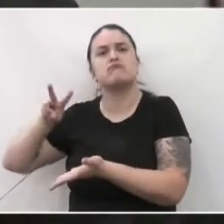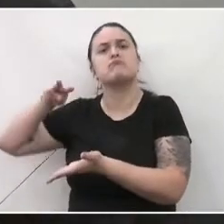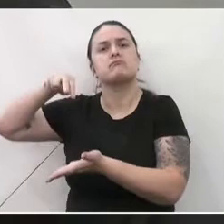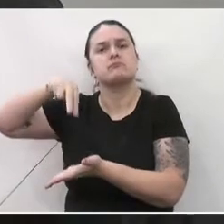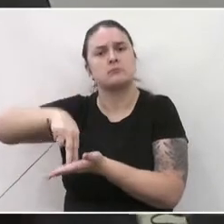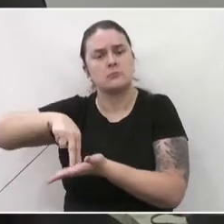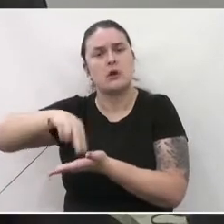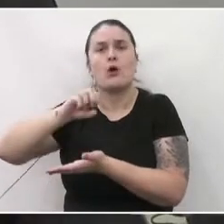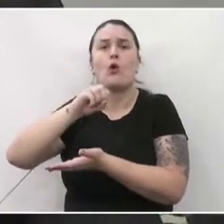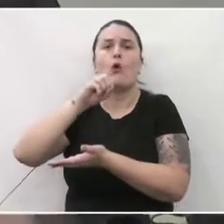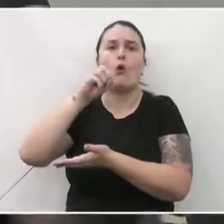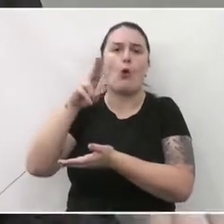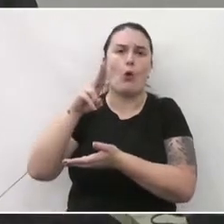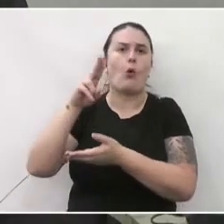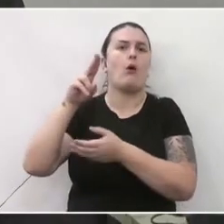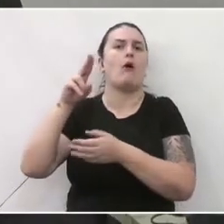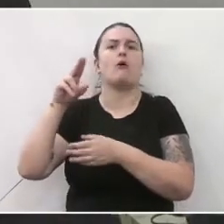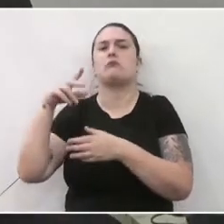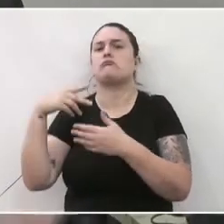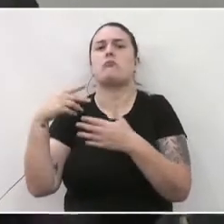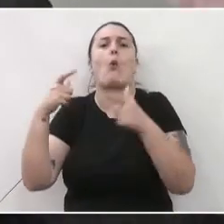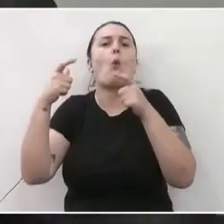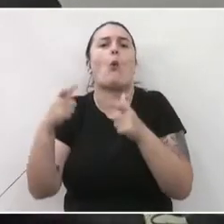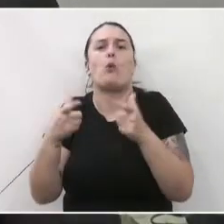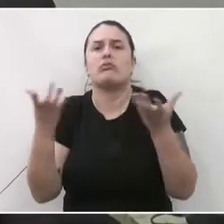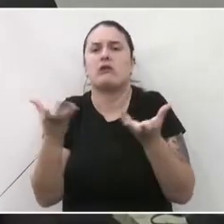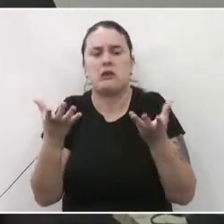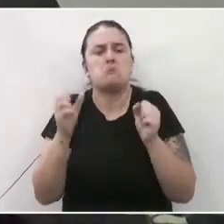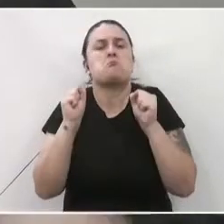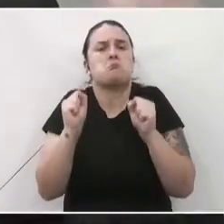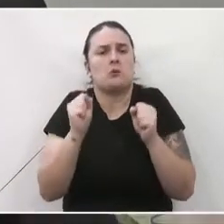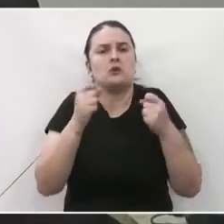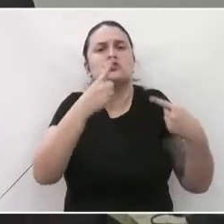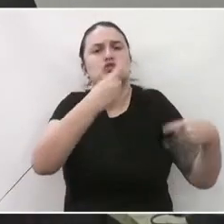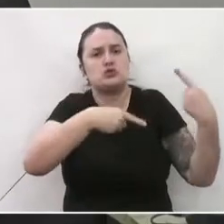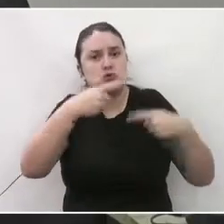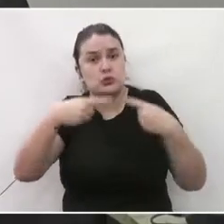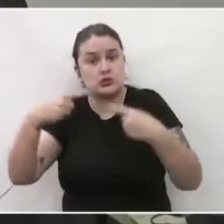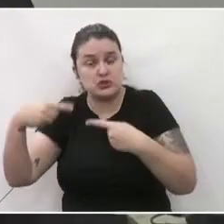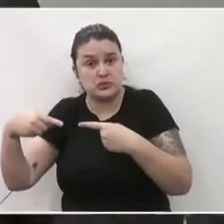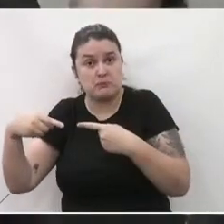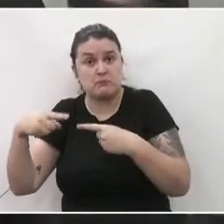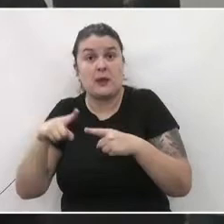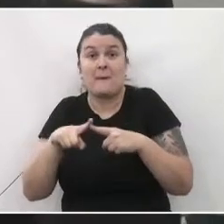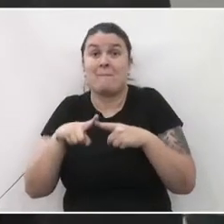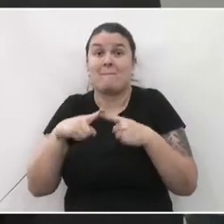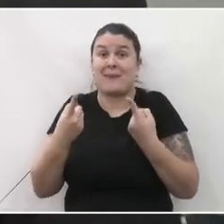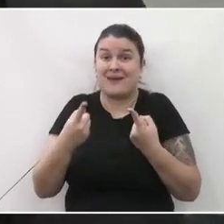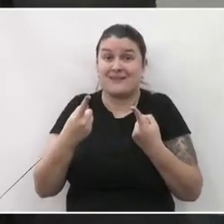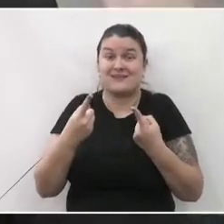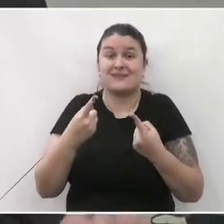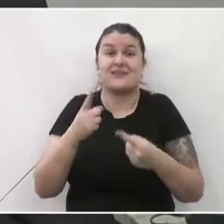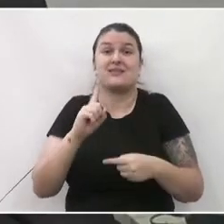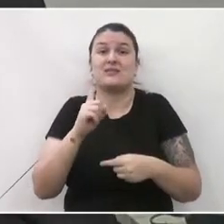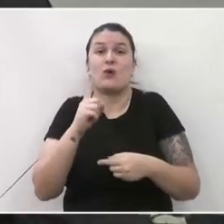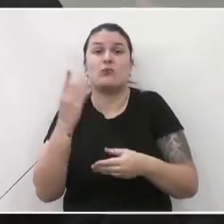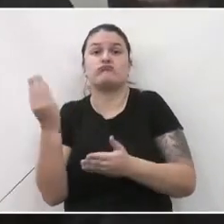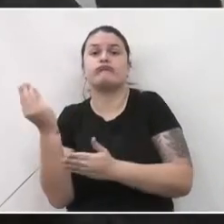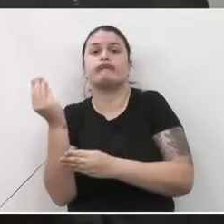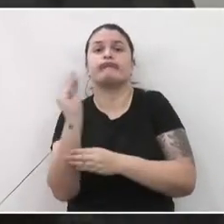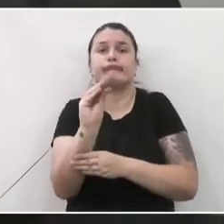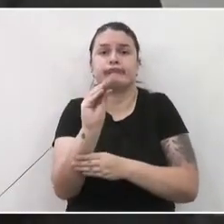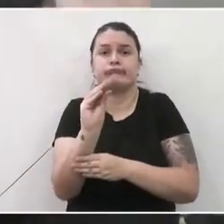tribuna, ou numa live, aonde ele quiser, nós podemos discutir, desde que nós não